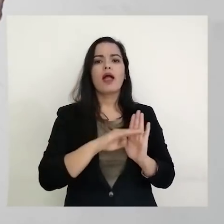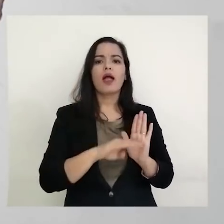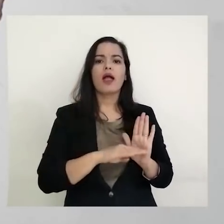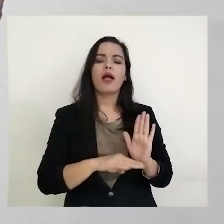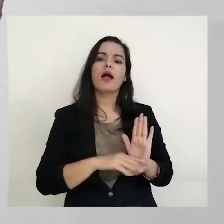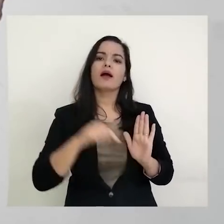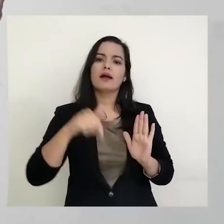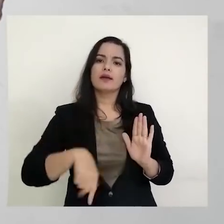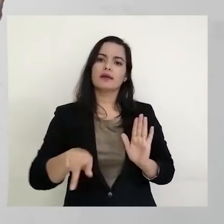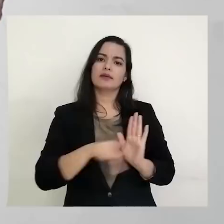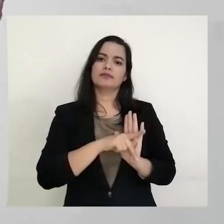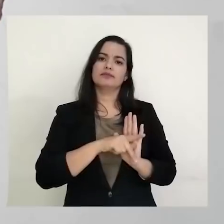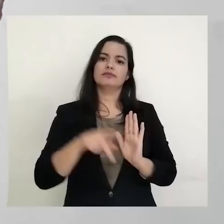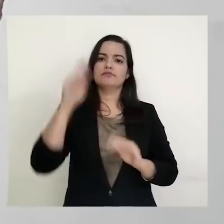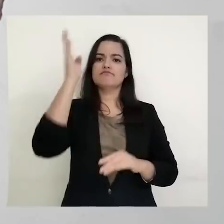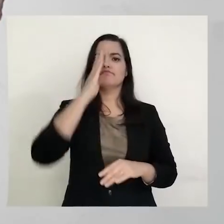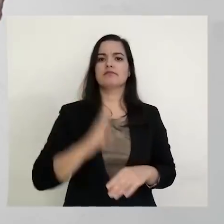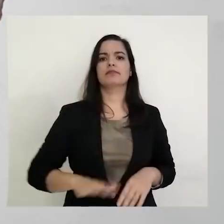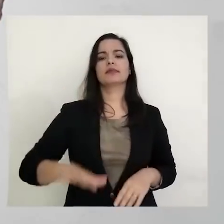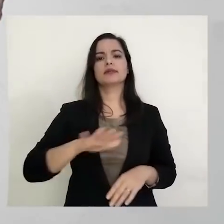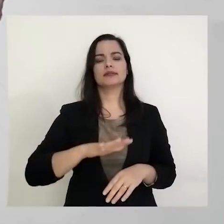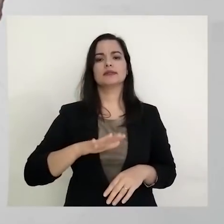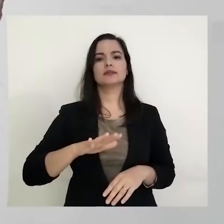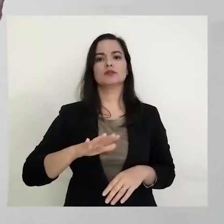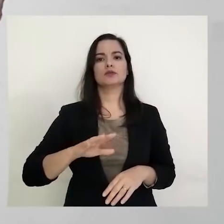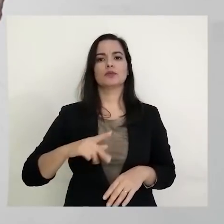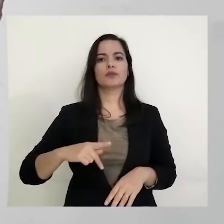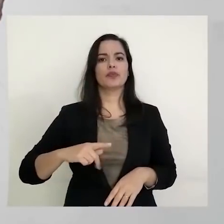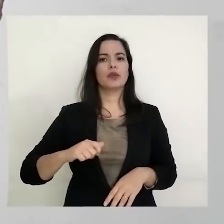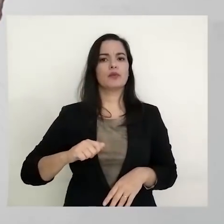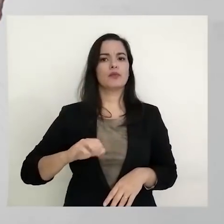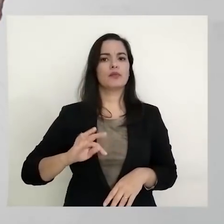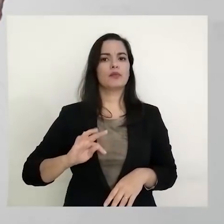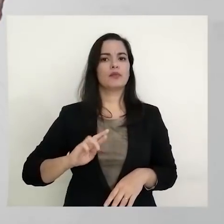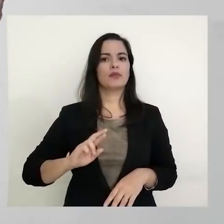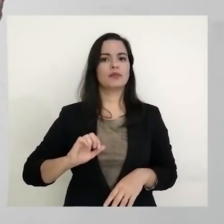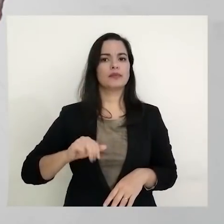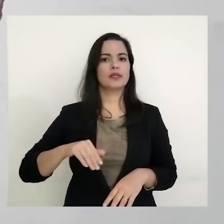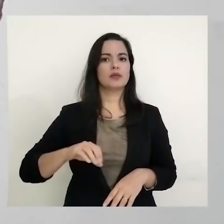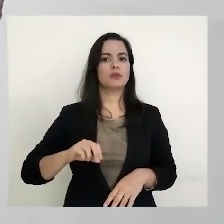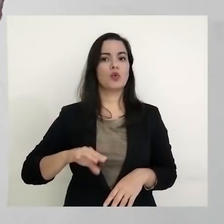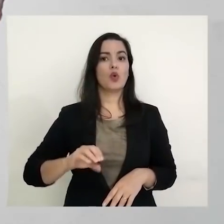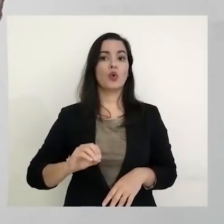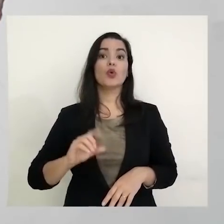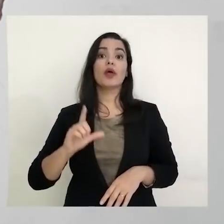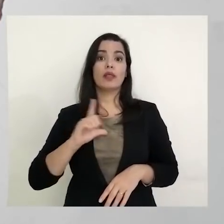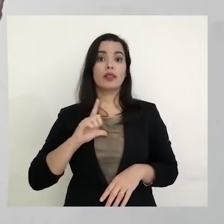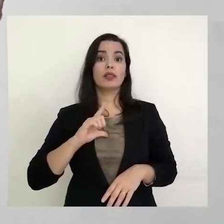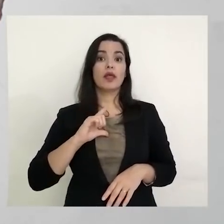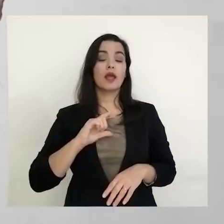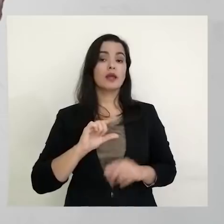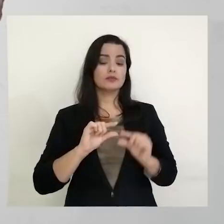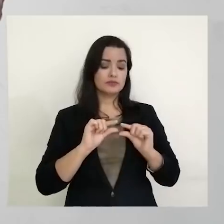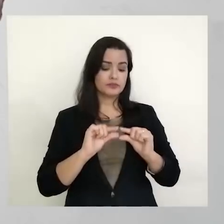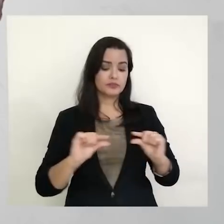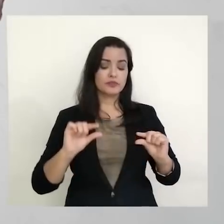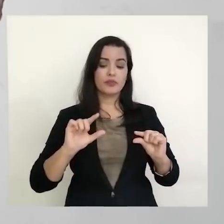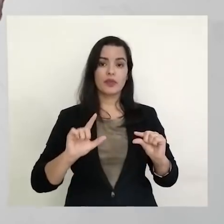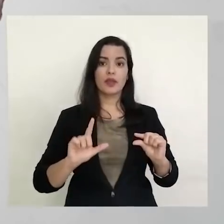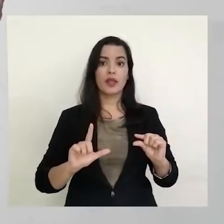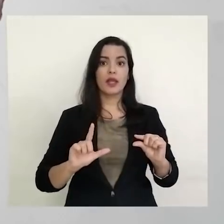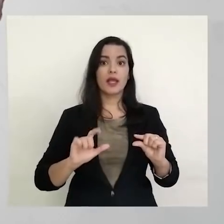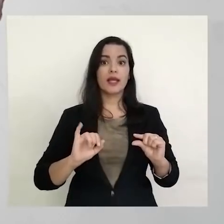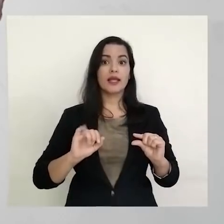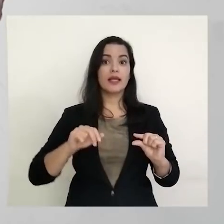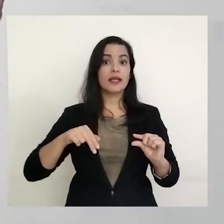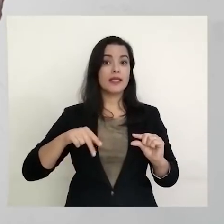aqui no Brasil. O link para acesso ficará disponível no portal da educação. Se você tiver como